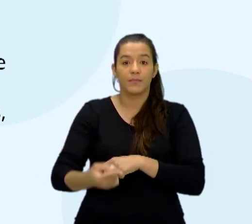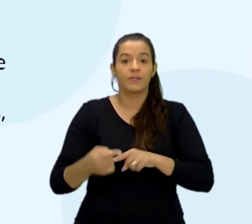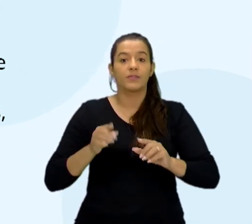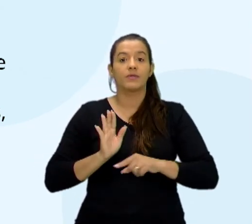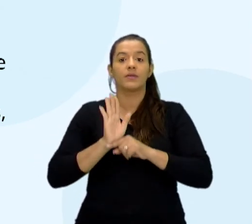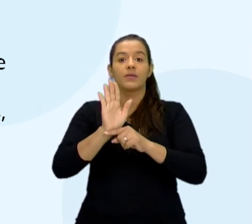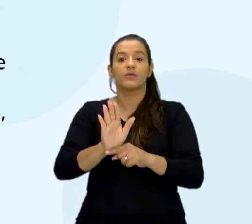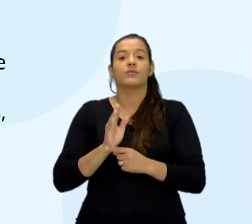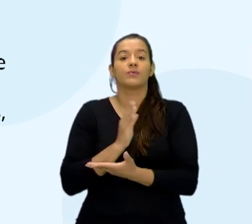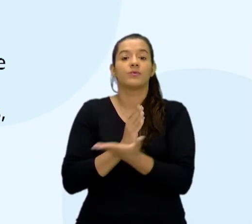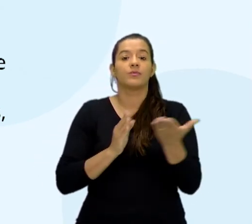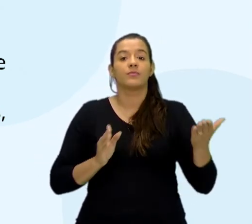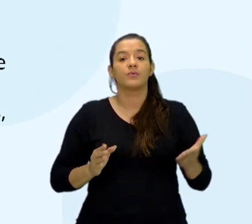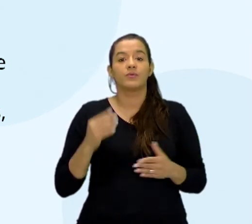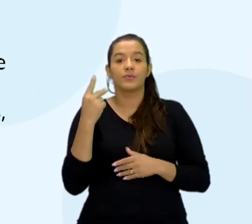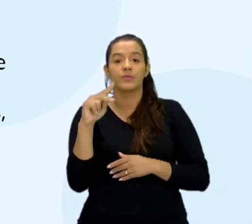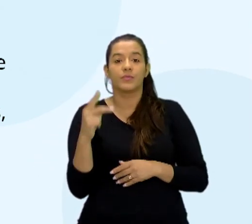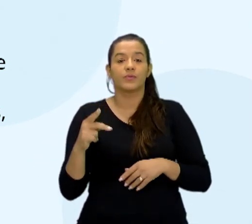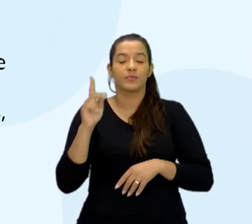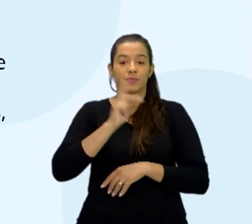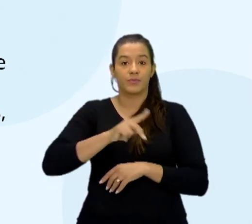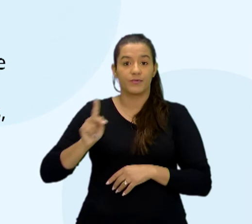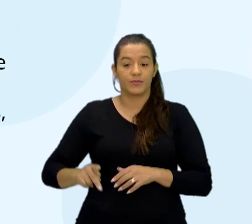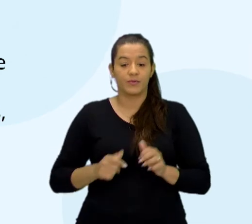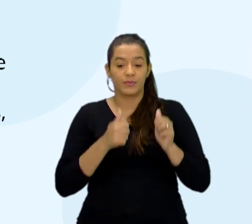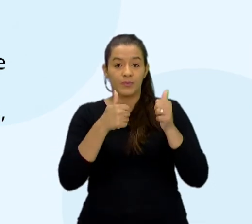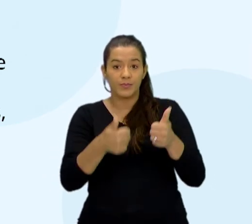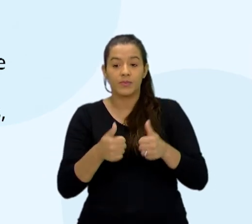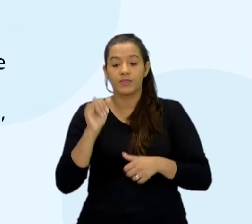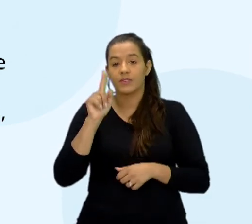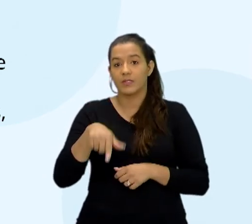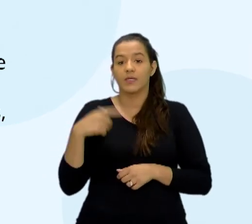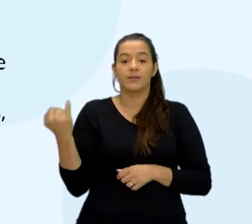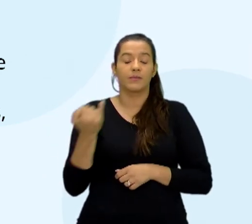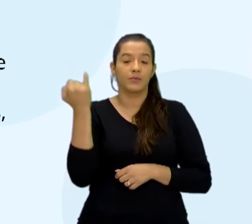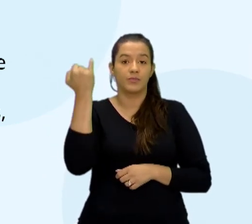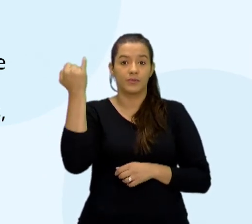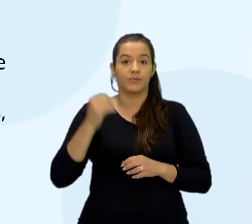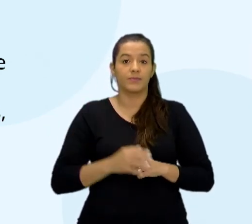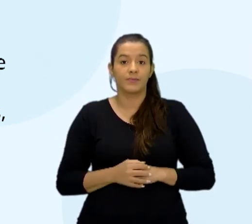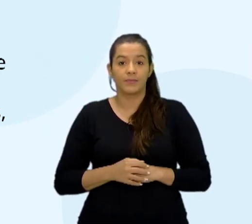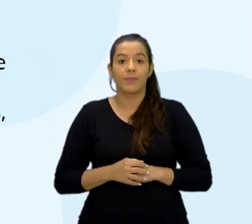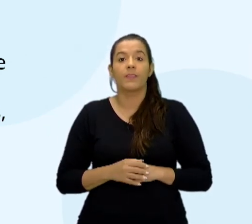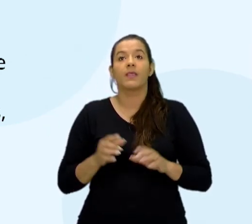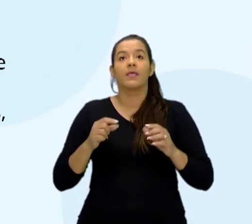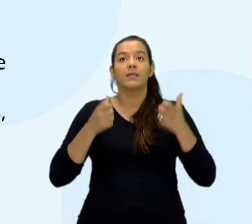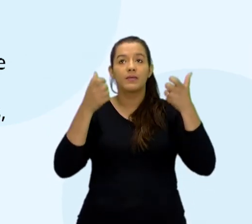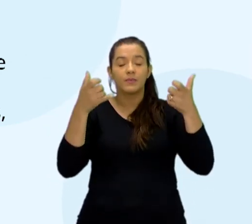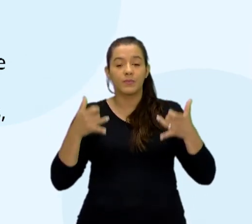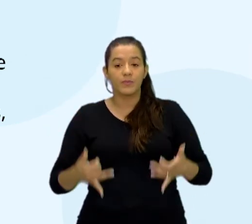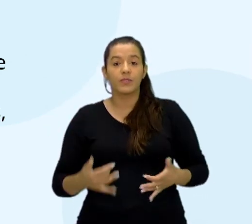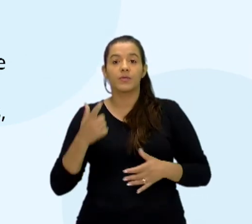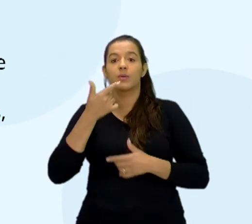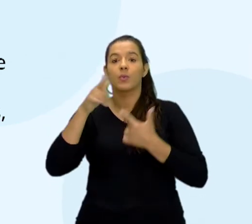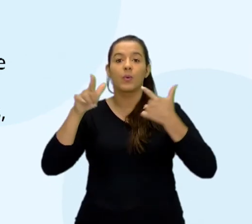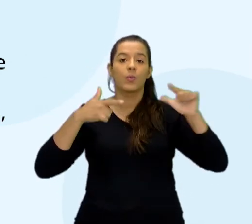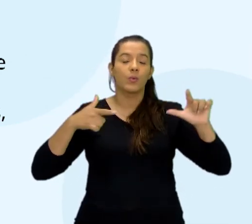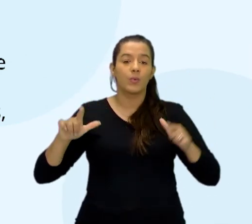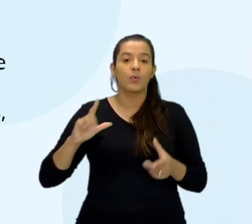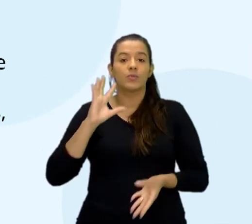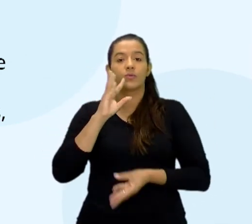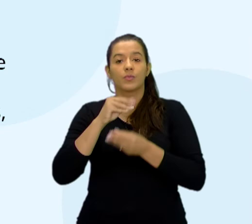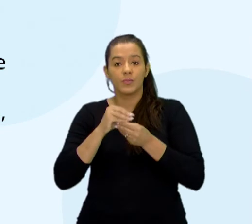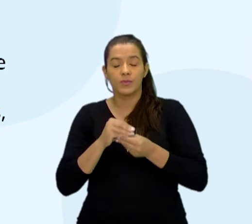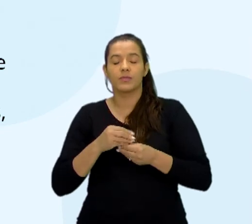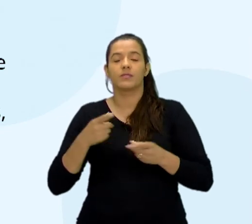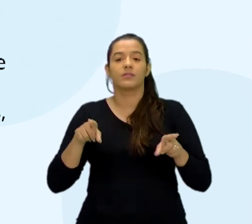com seu ou seus professores aí. É muito importante, tá ok? Aponte as relações estabelecidas com outros componentes